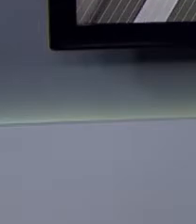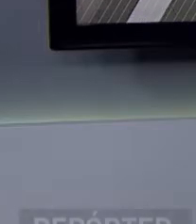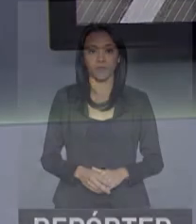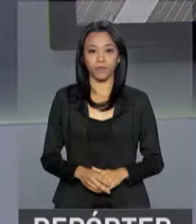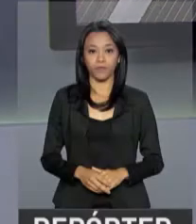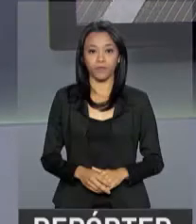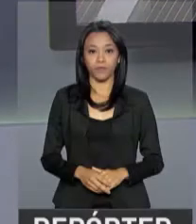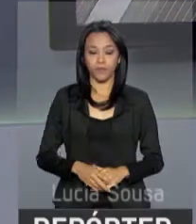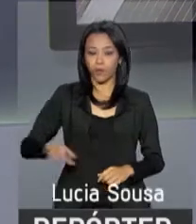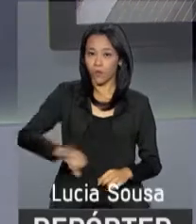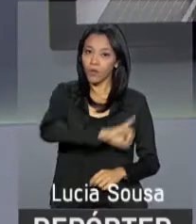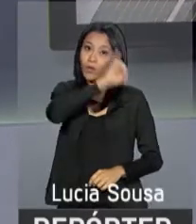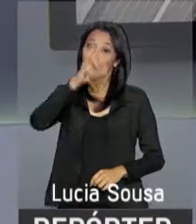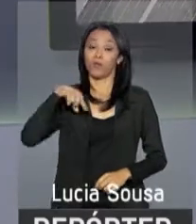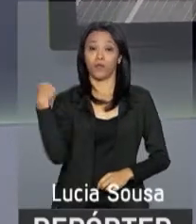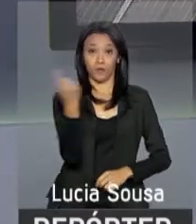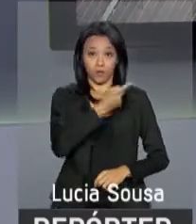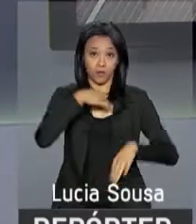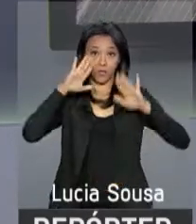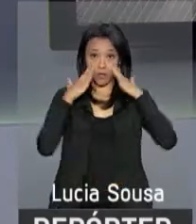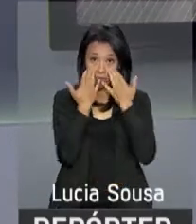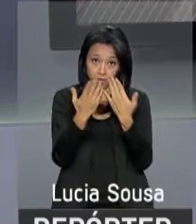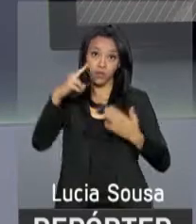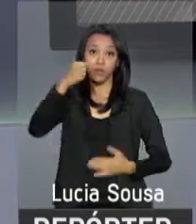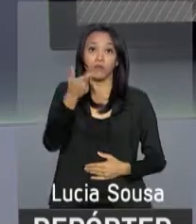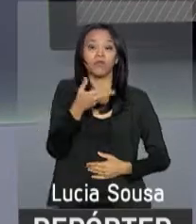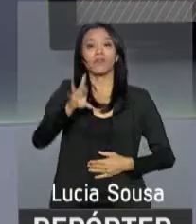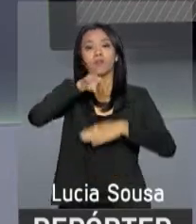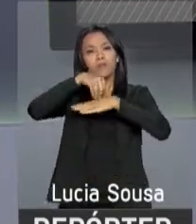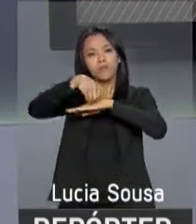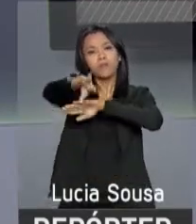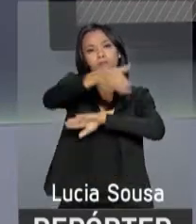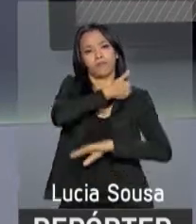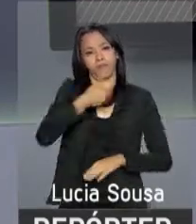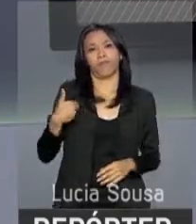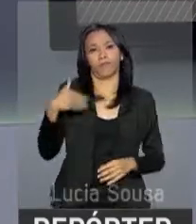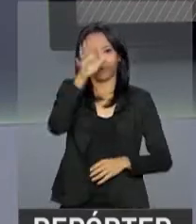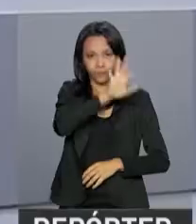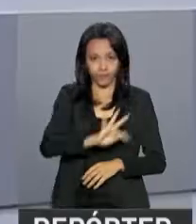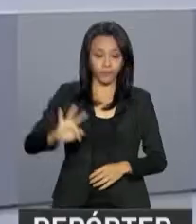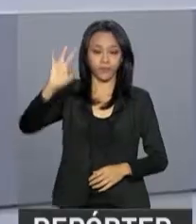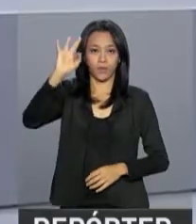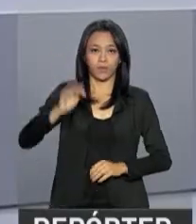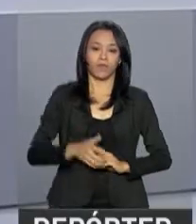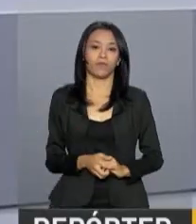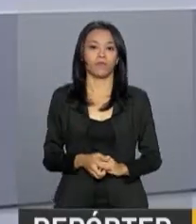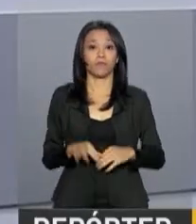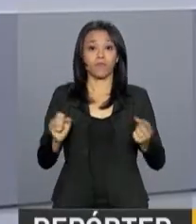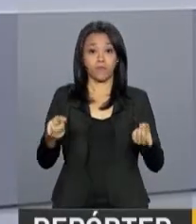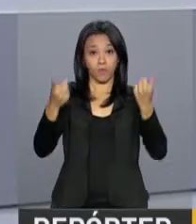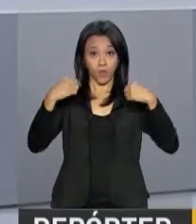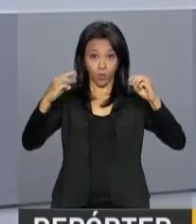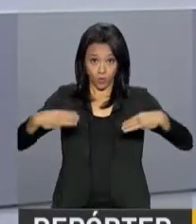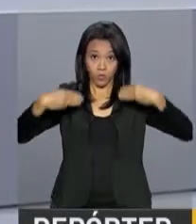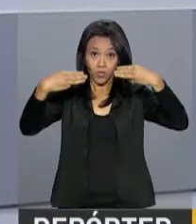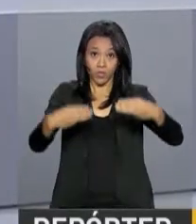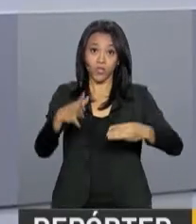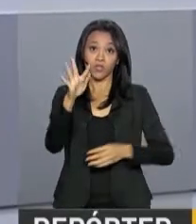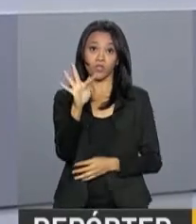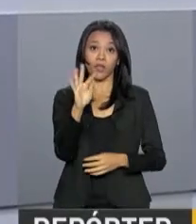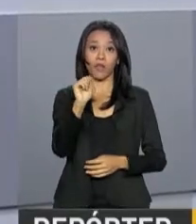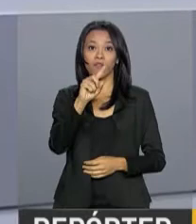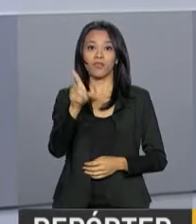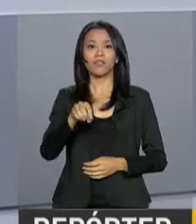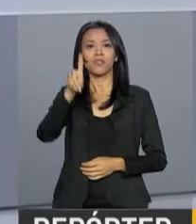o la de volta com o repórter nbr as notícias do governo federal o ministro da fazenda eduardo